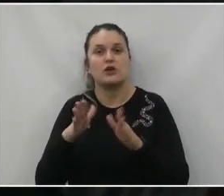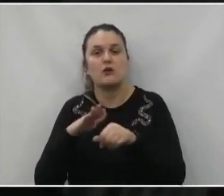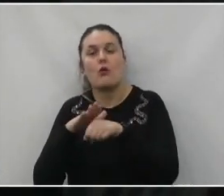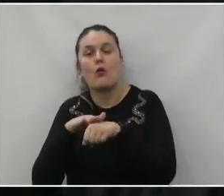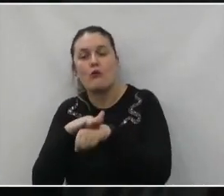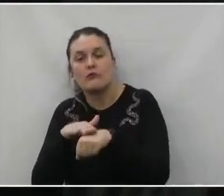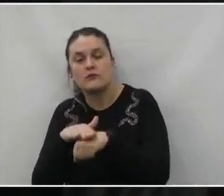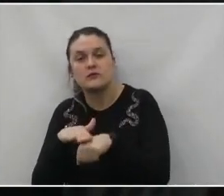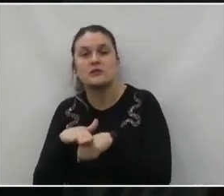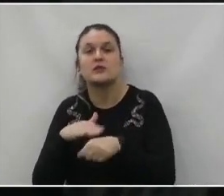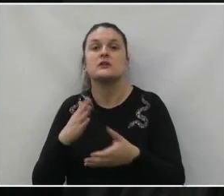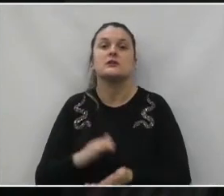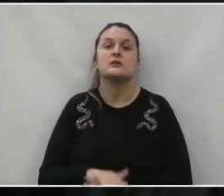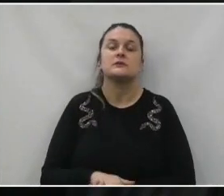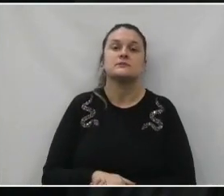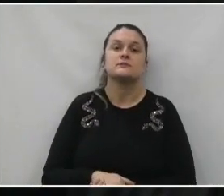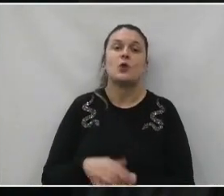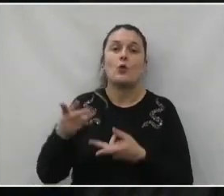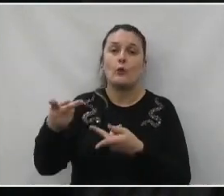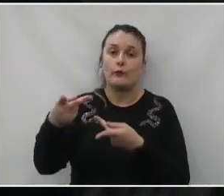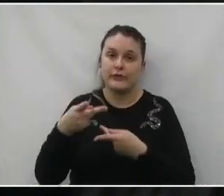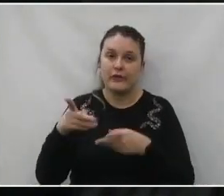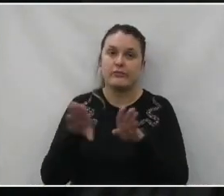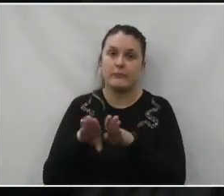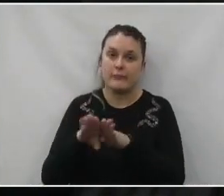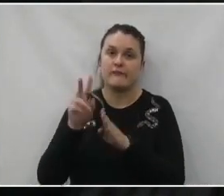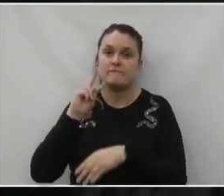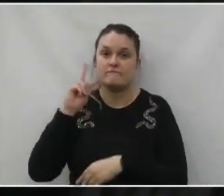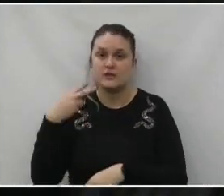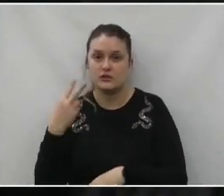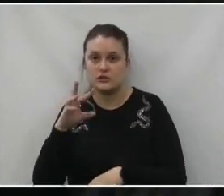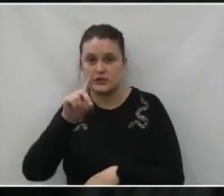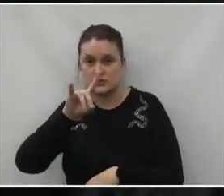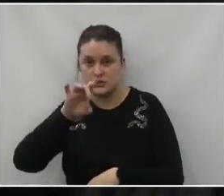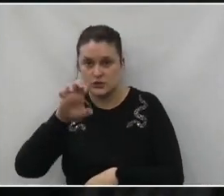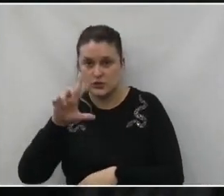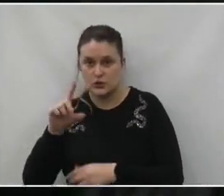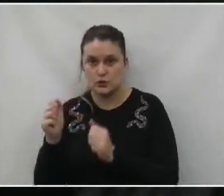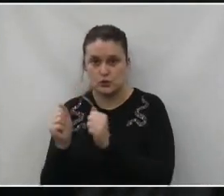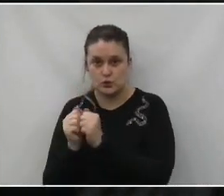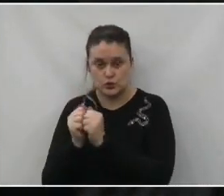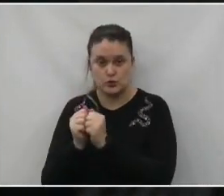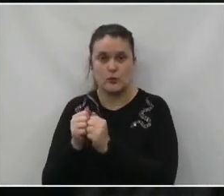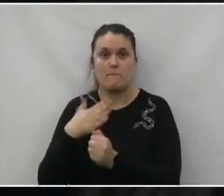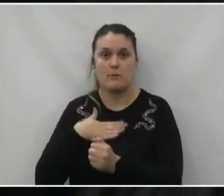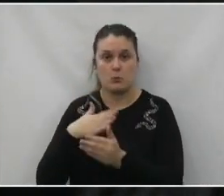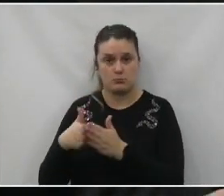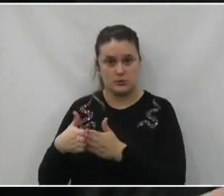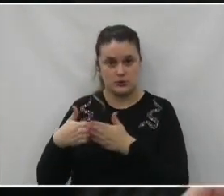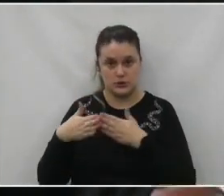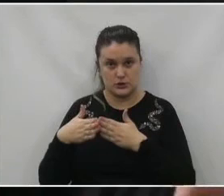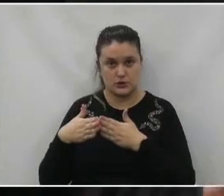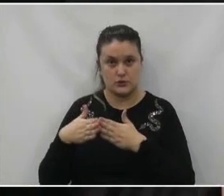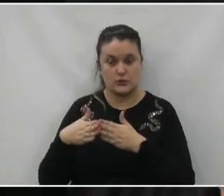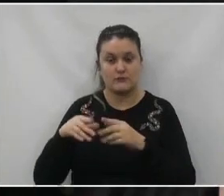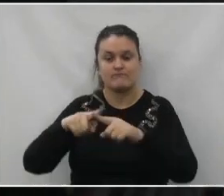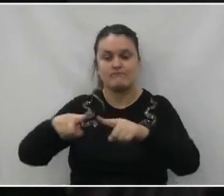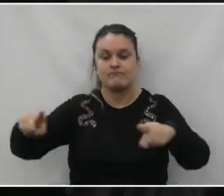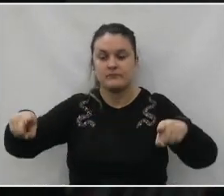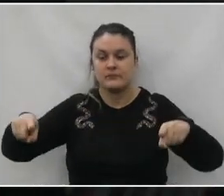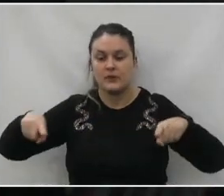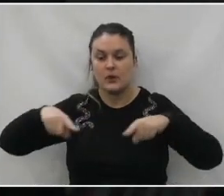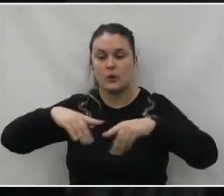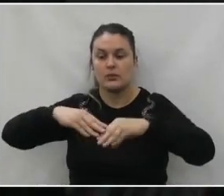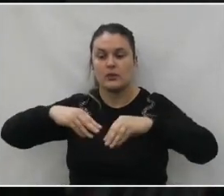pré-conversa, e convidar também o vereador Diego para fazer parte do pedido de um terreno